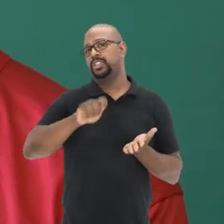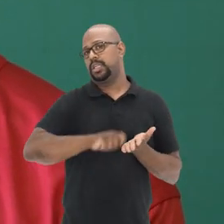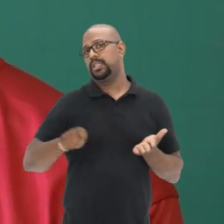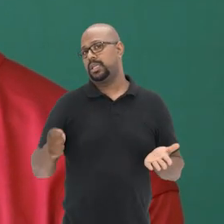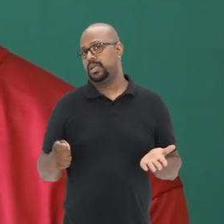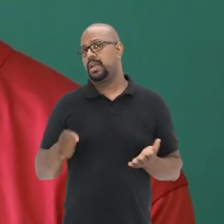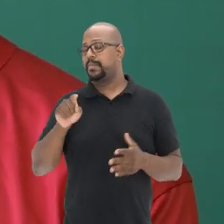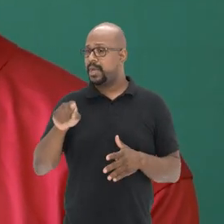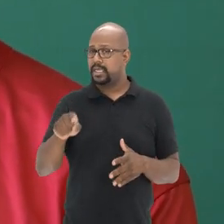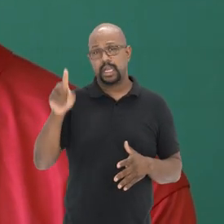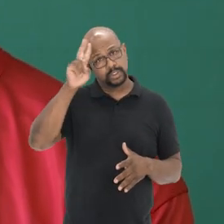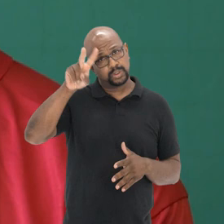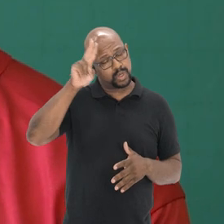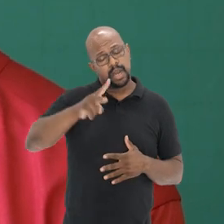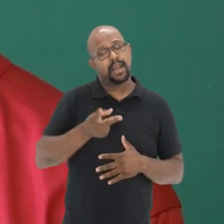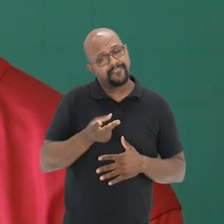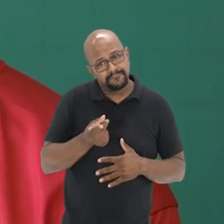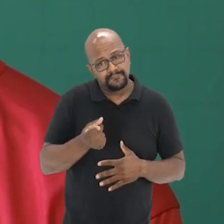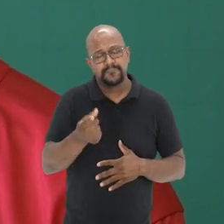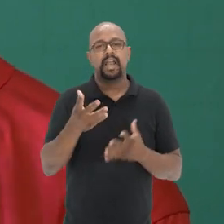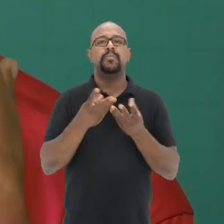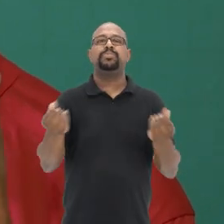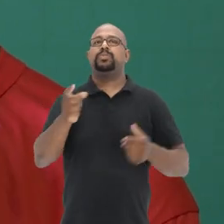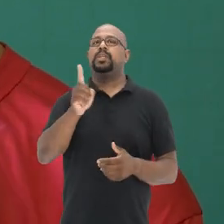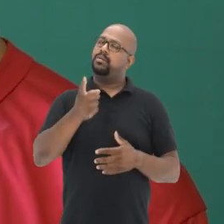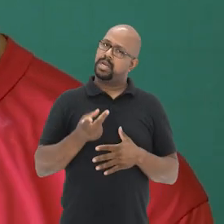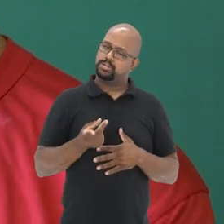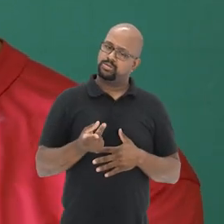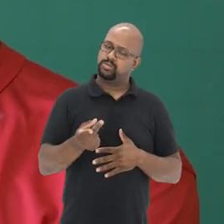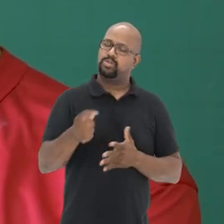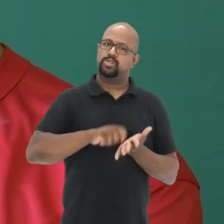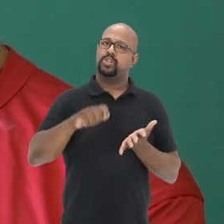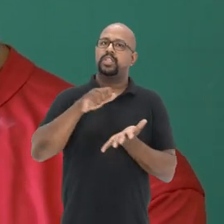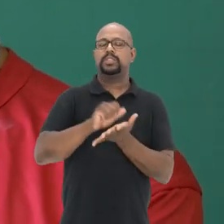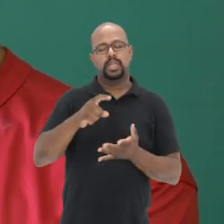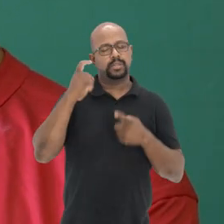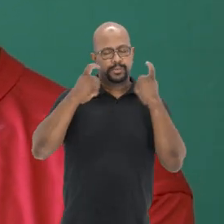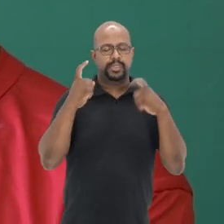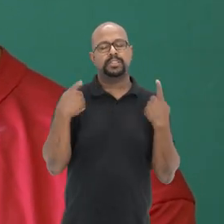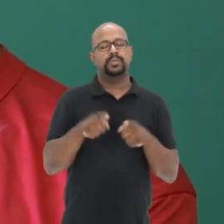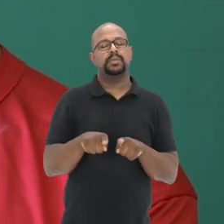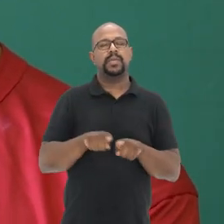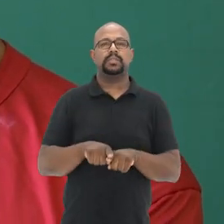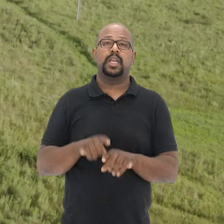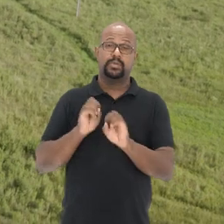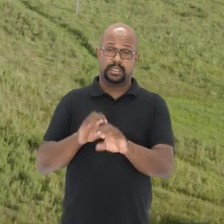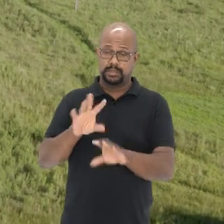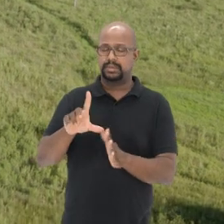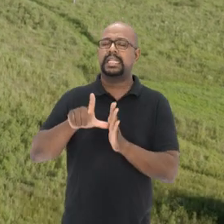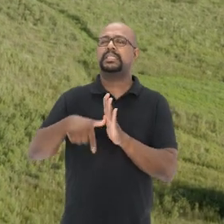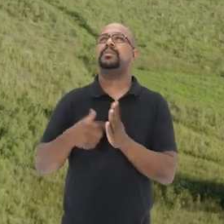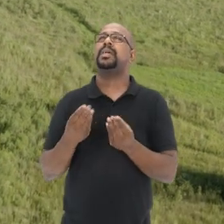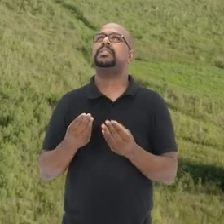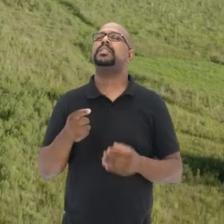na escrita, para que essa história não se acabe. Né? Então, isso é a nossa preocupação também. A educação